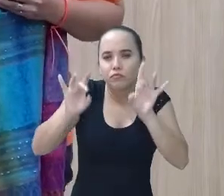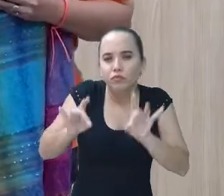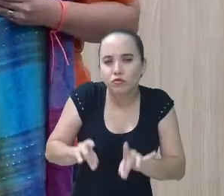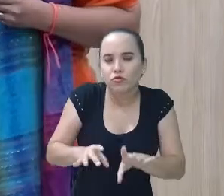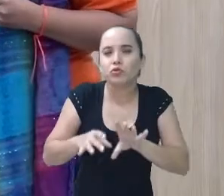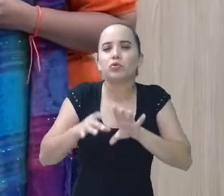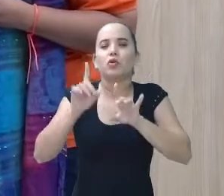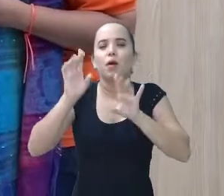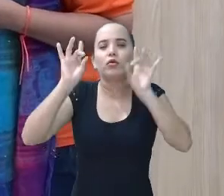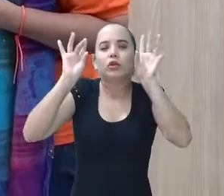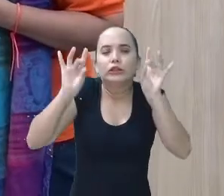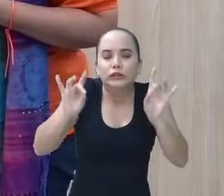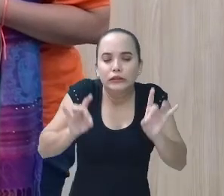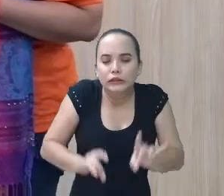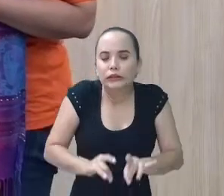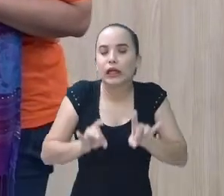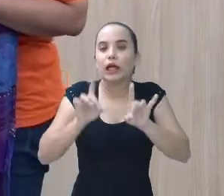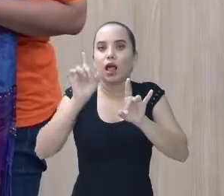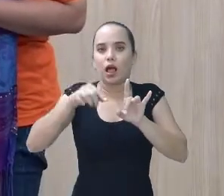voltando.